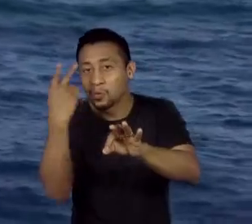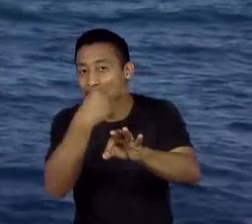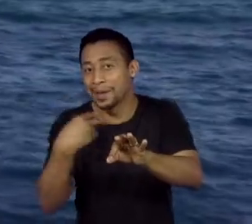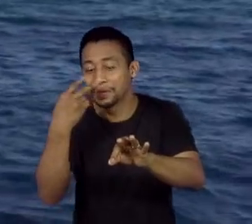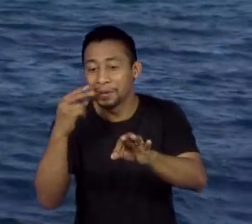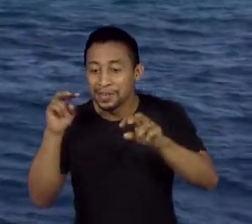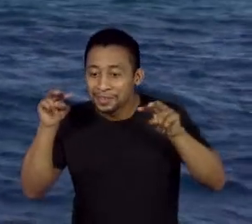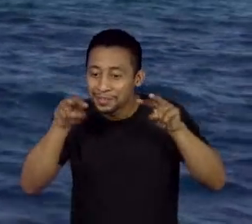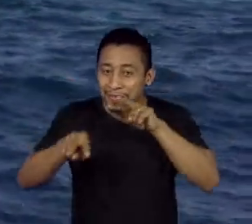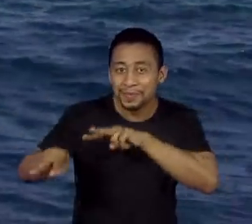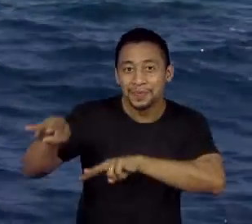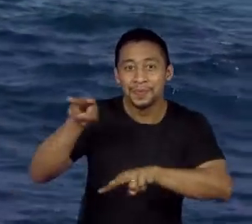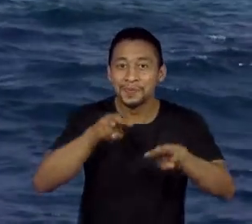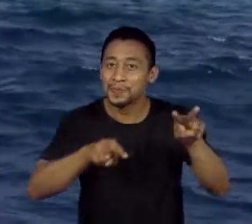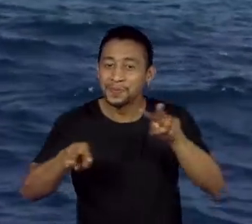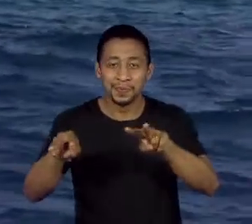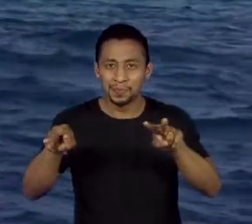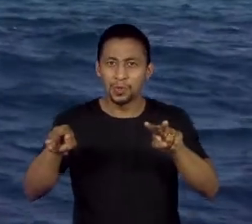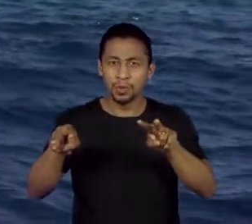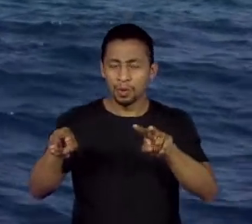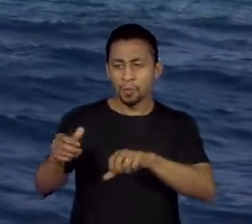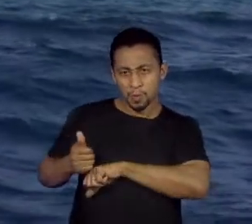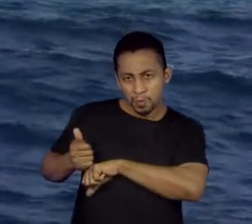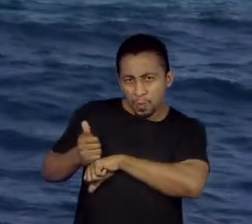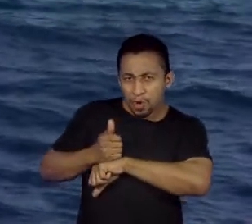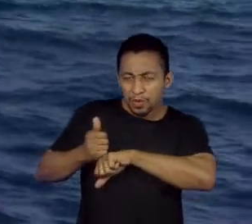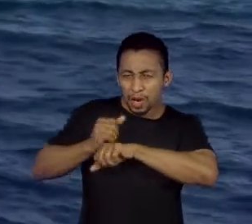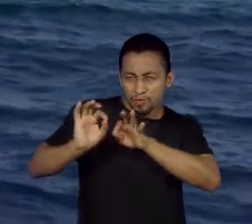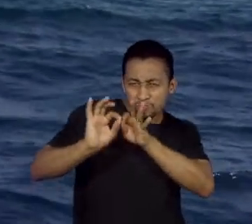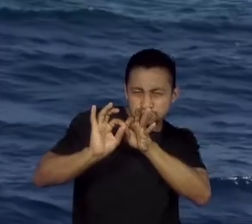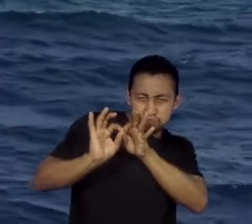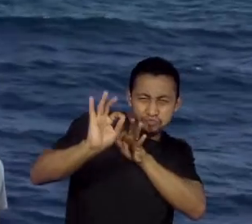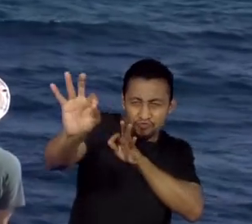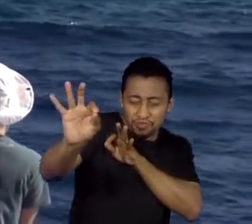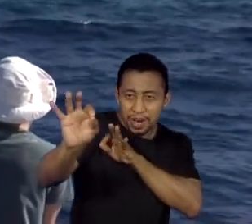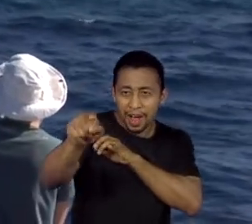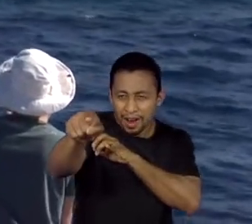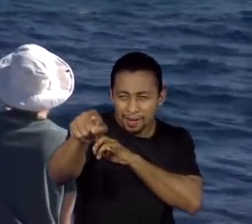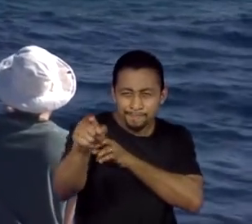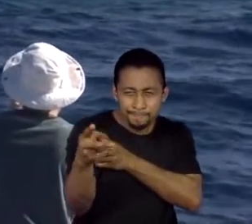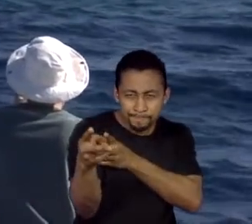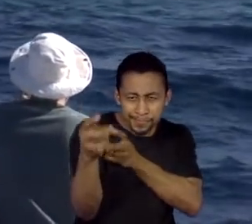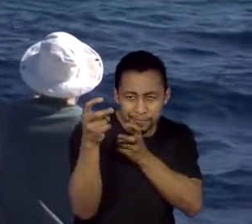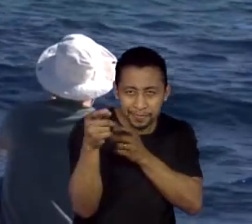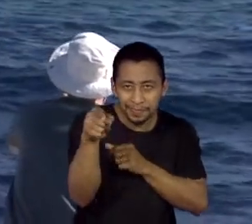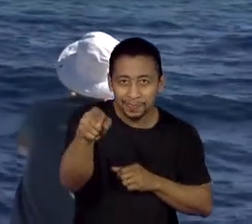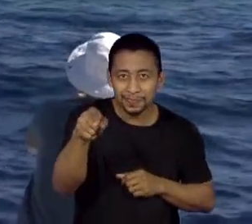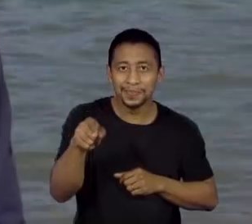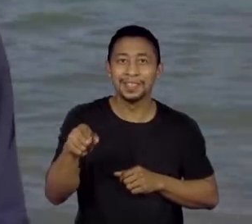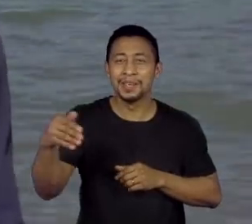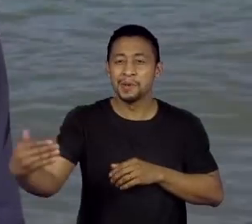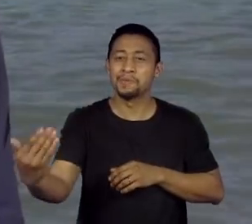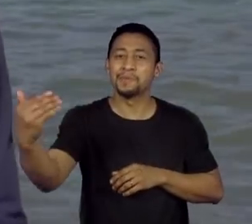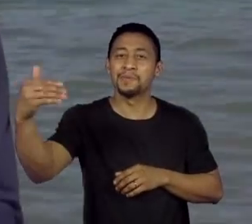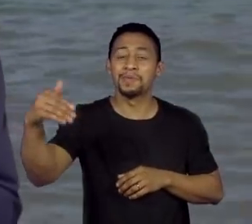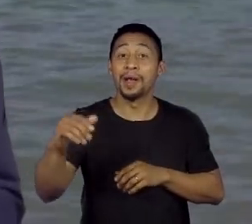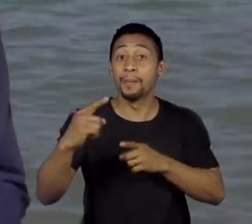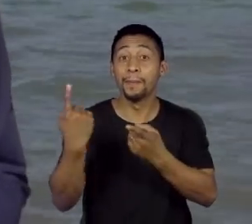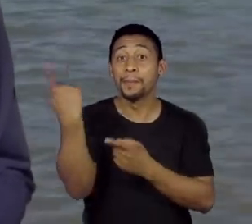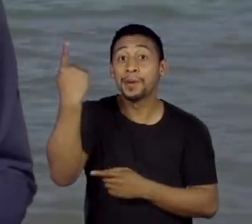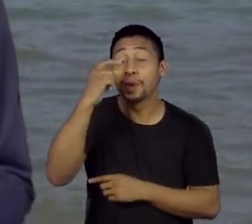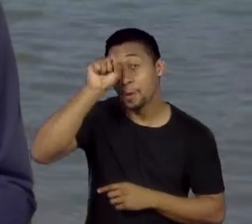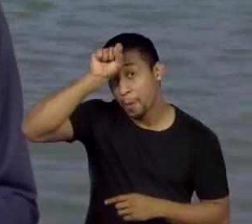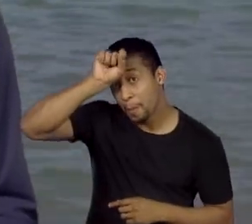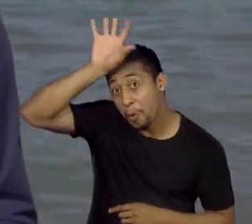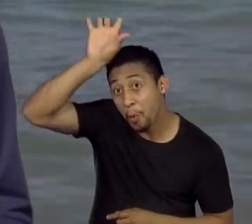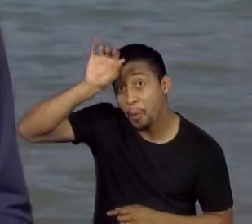O olhar treinado da equipe consegue avistar as baleias de longe. O primeiro sinal qual é? O primeiro é o borrifo, né? Que é quando